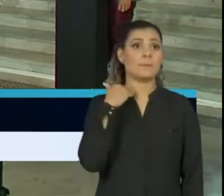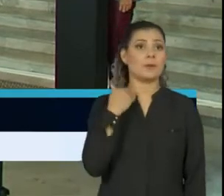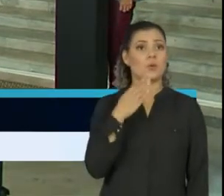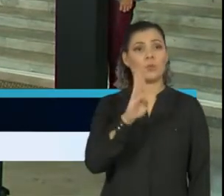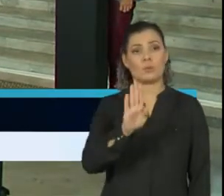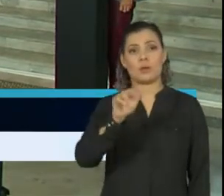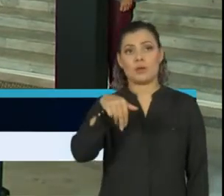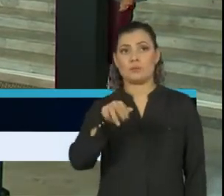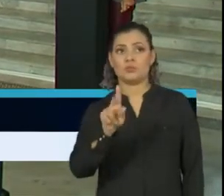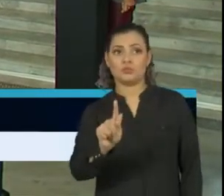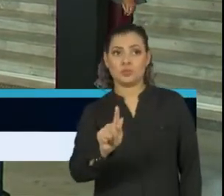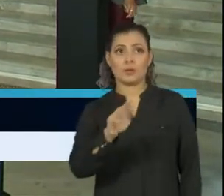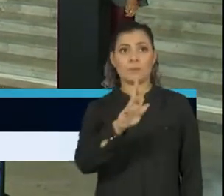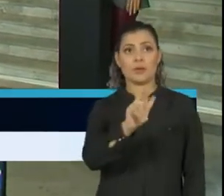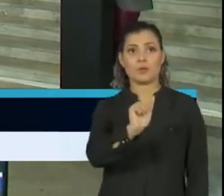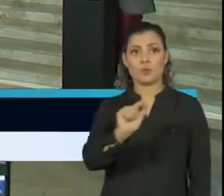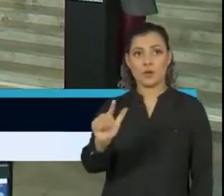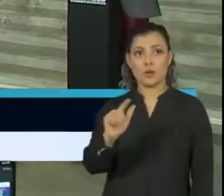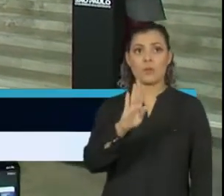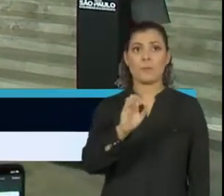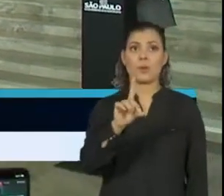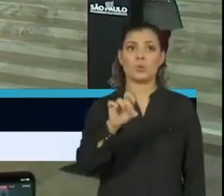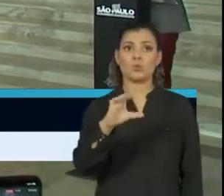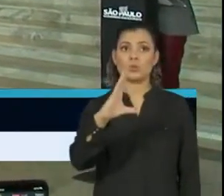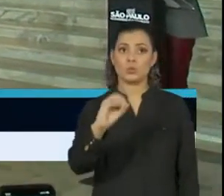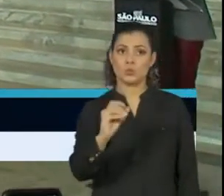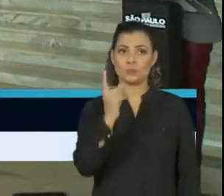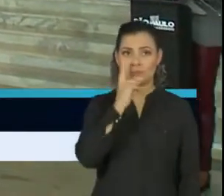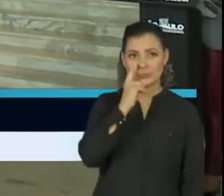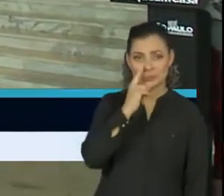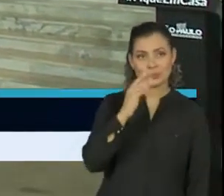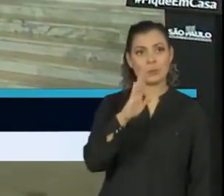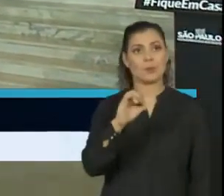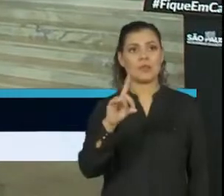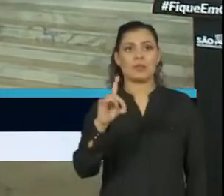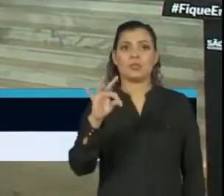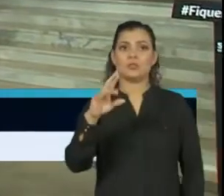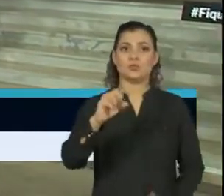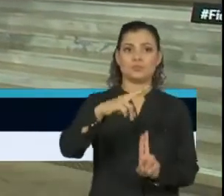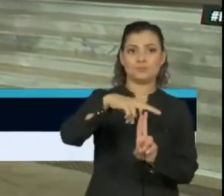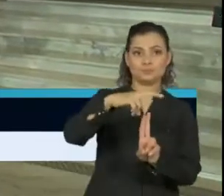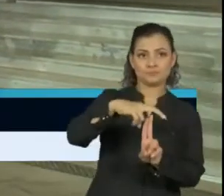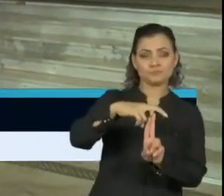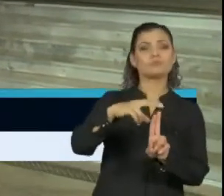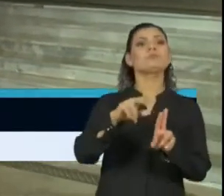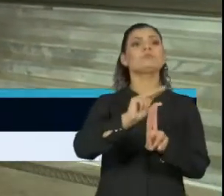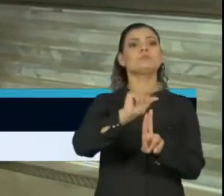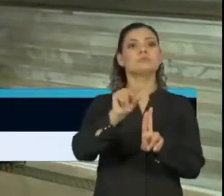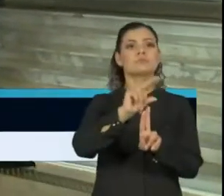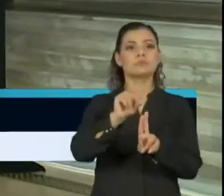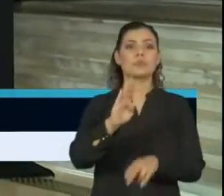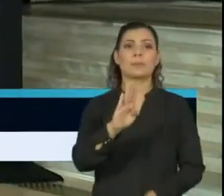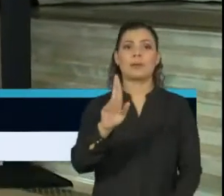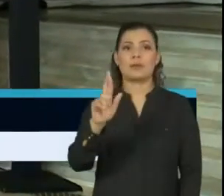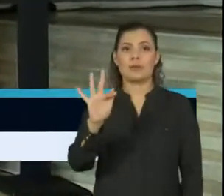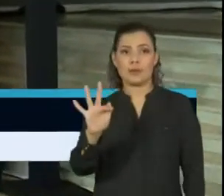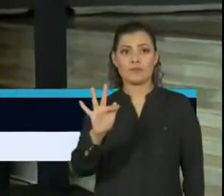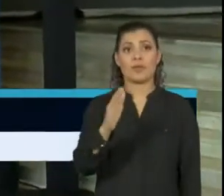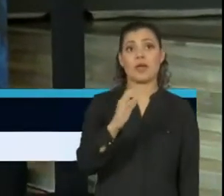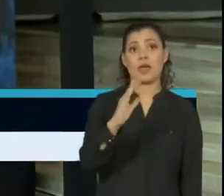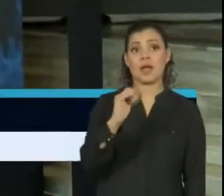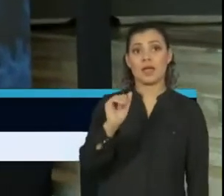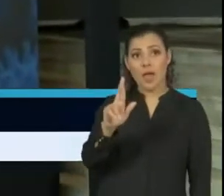BMG, Baroel, Balduco, Bradesco, BRF, Cacau Show,